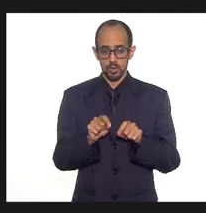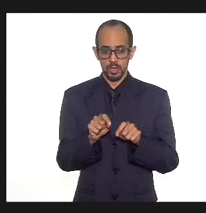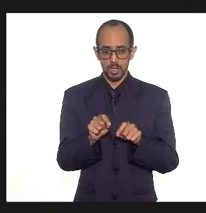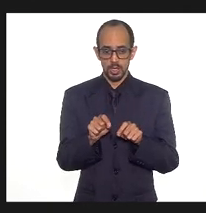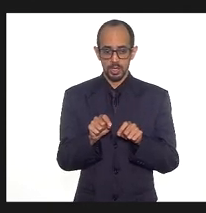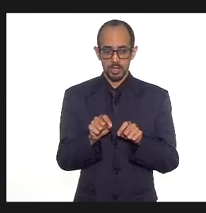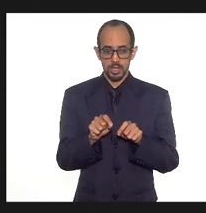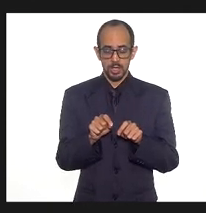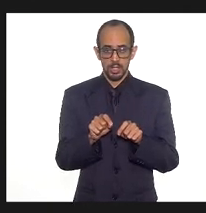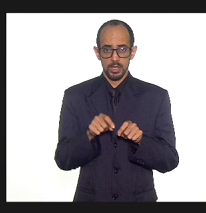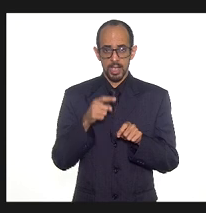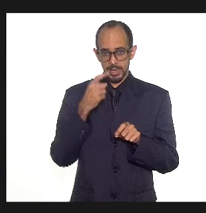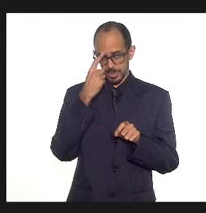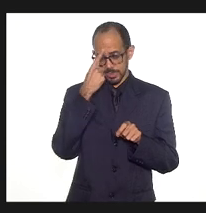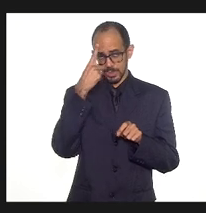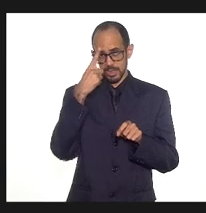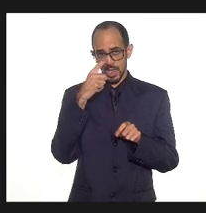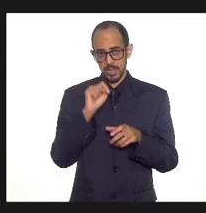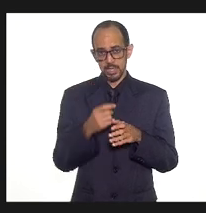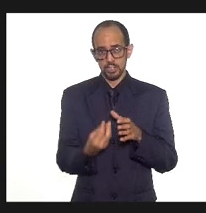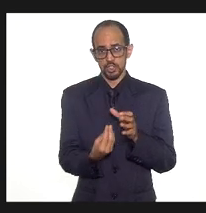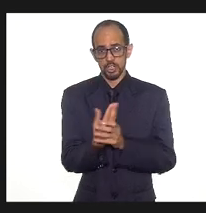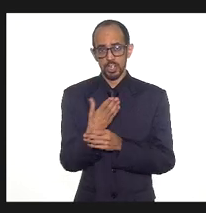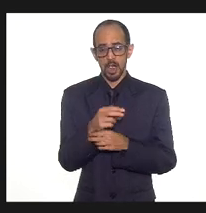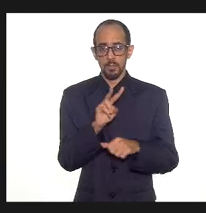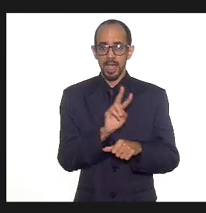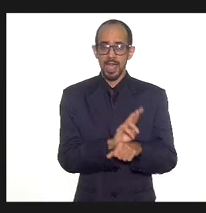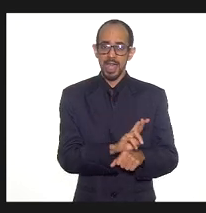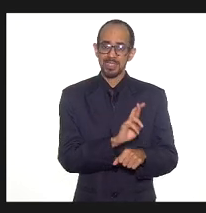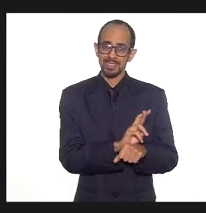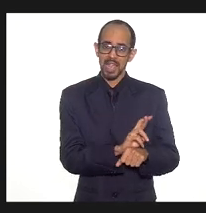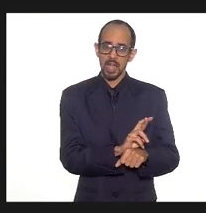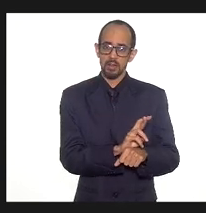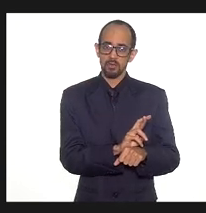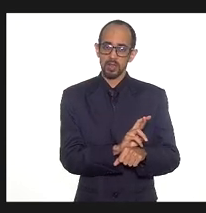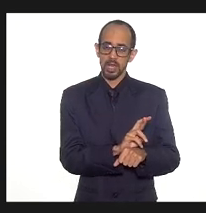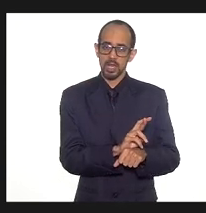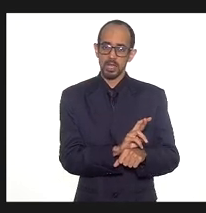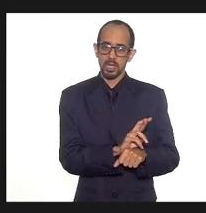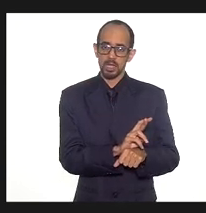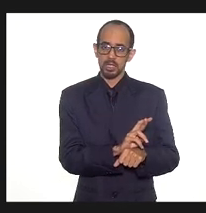o intuito de gerar alguma reserva de mercado para desenvolver a indústria nacional, no final